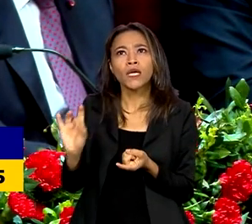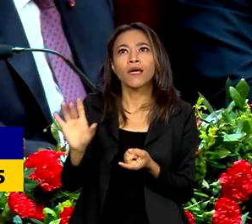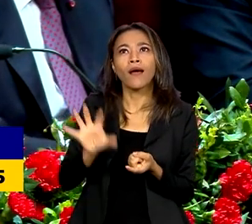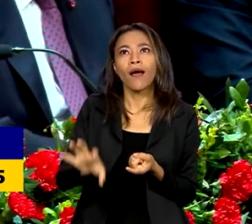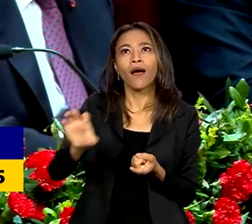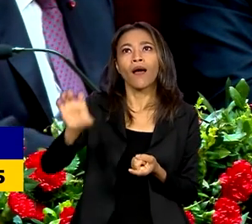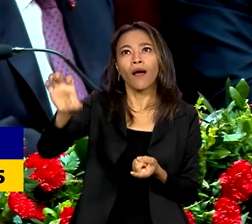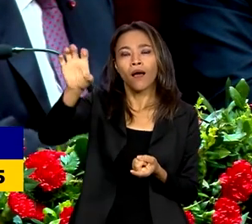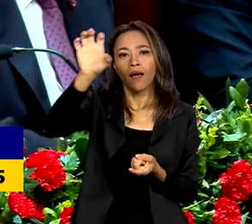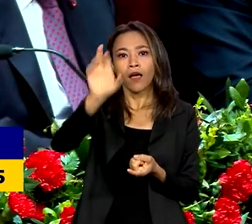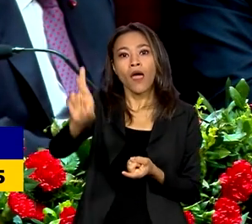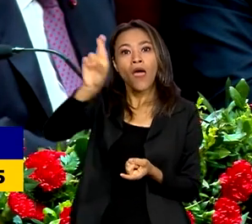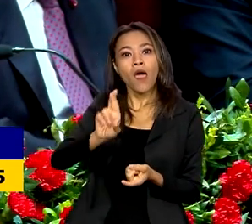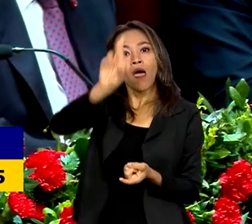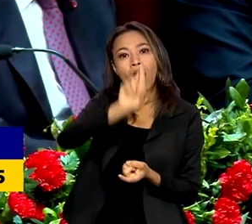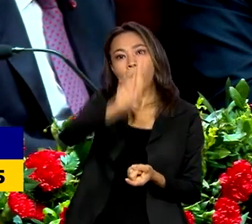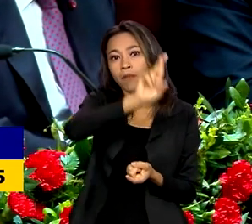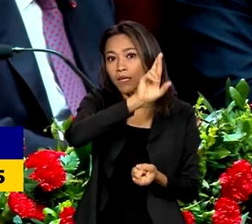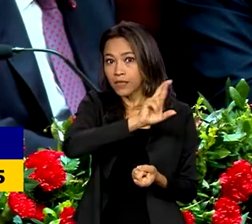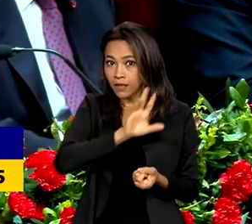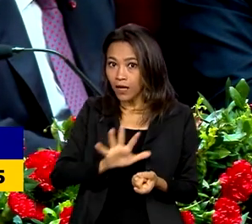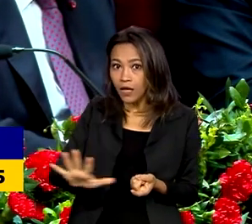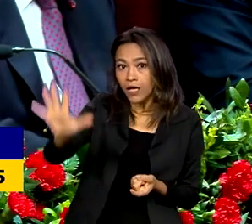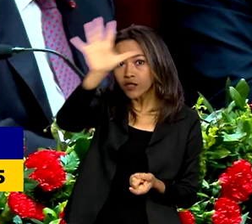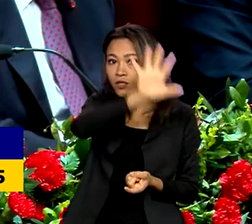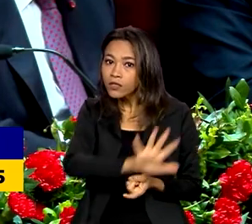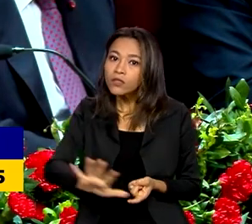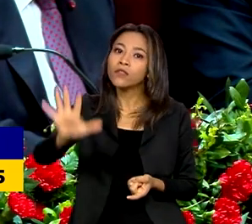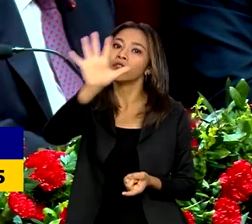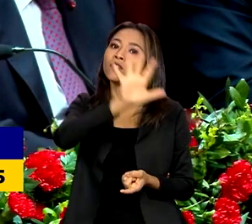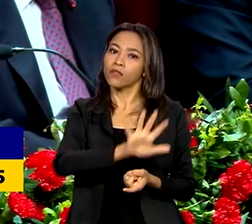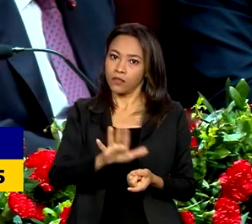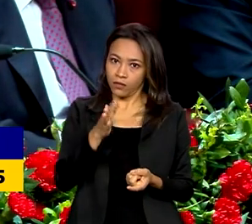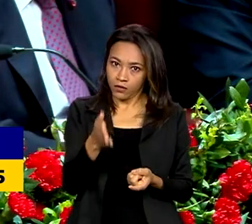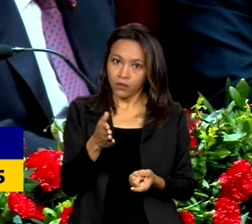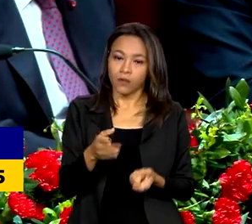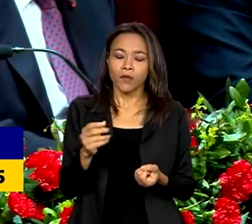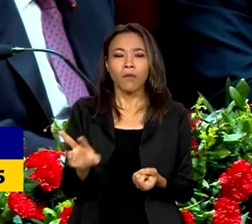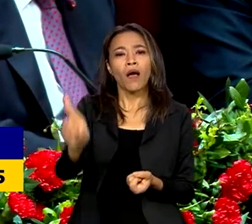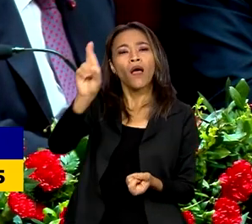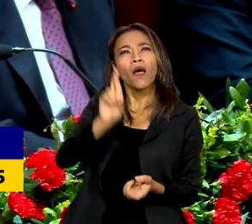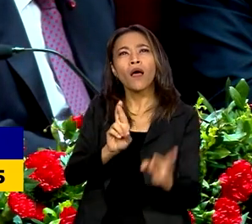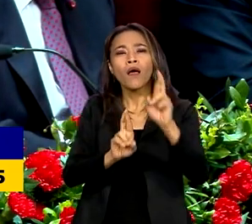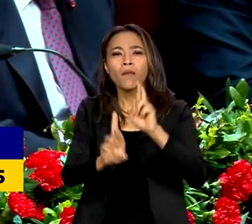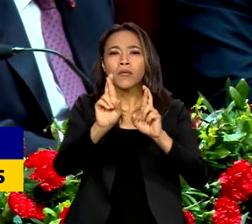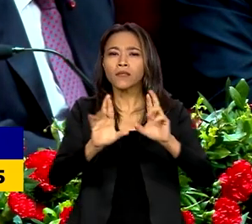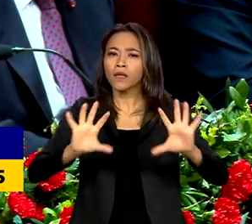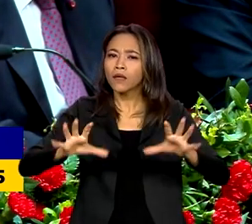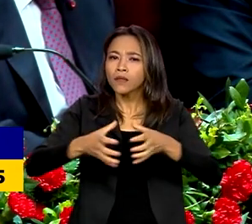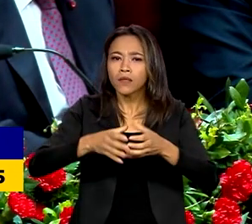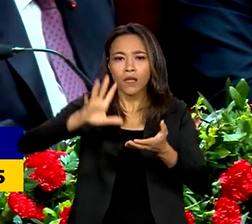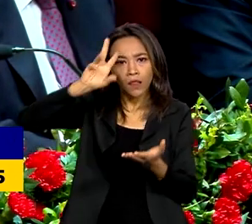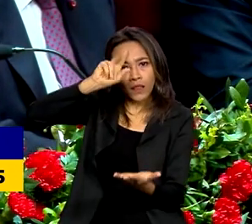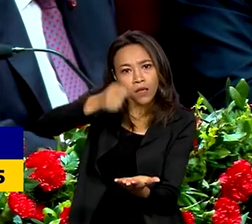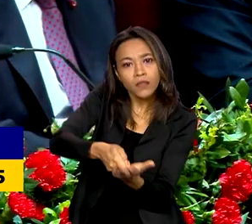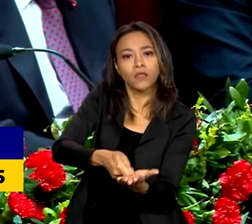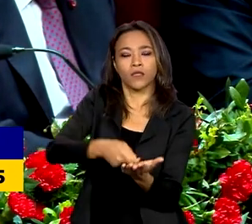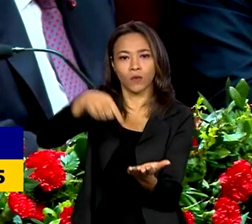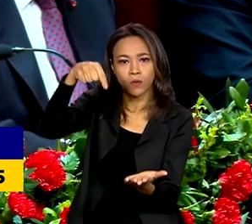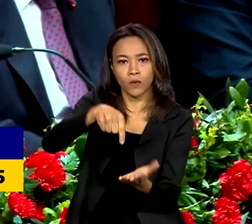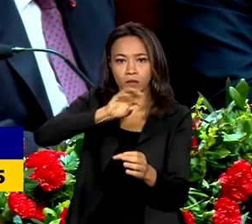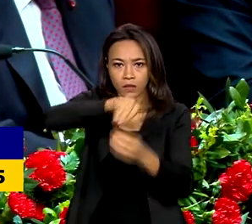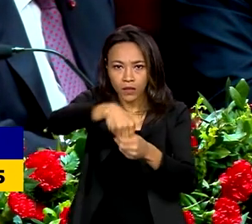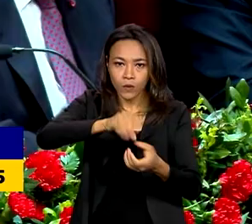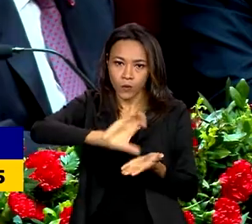representadas de forma permanente, de modo a torná-lo mais representativo em seu processo deliberativo e mais